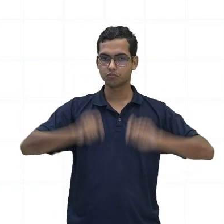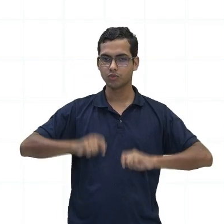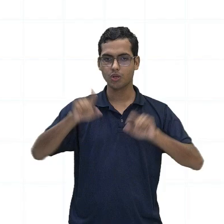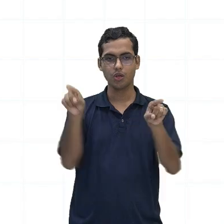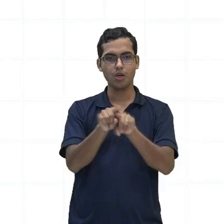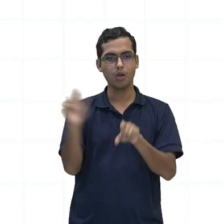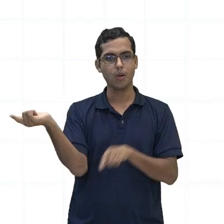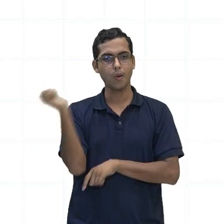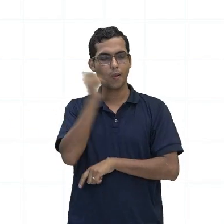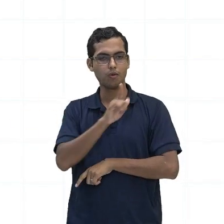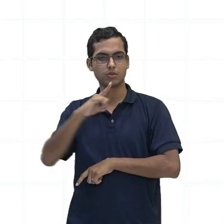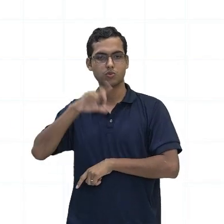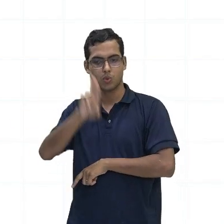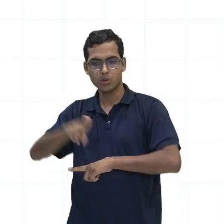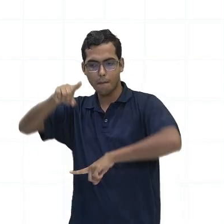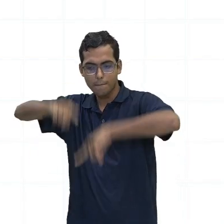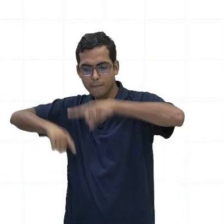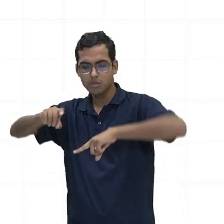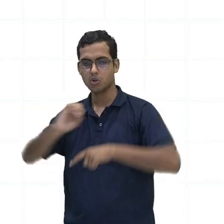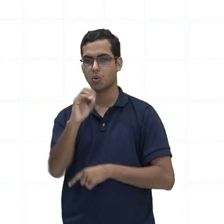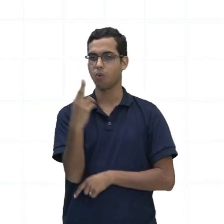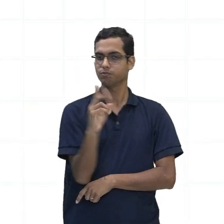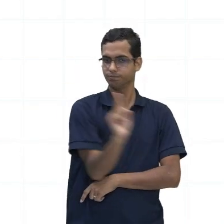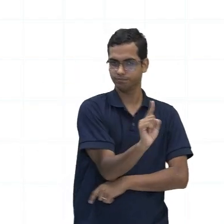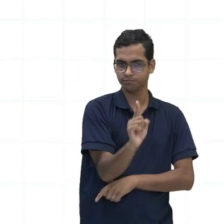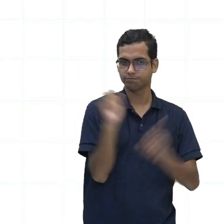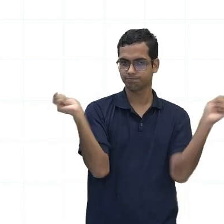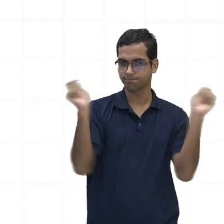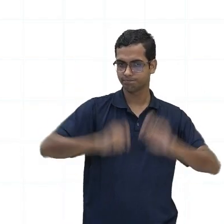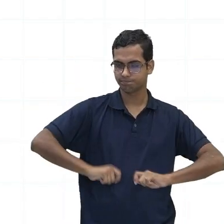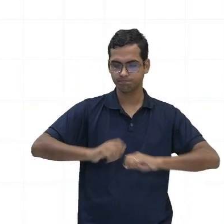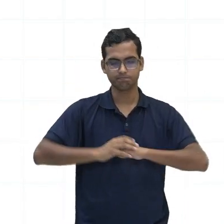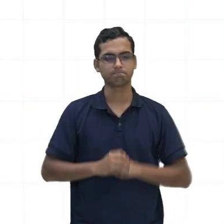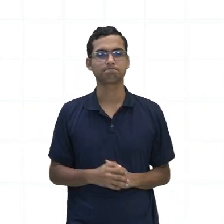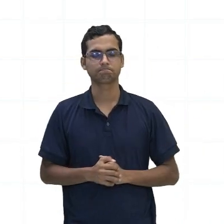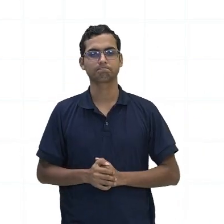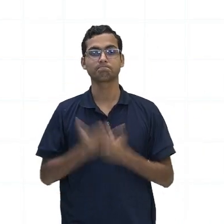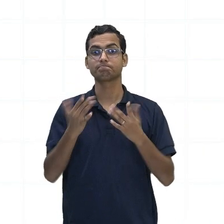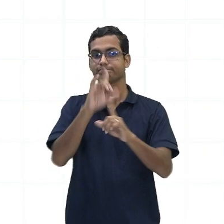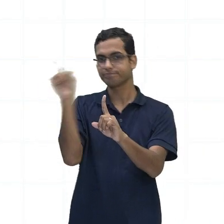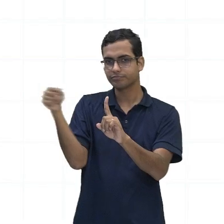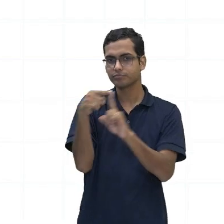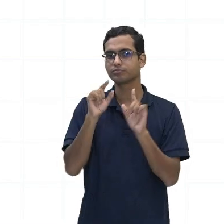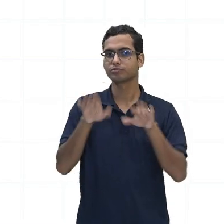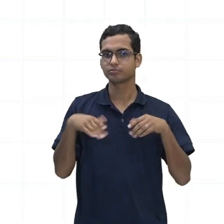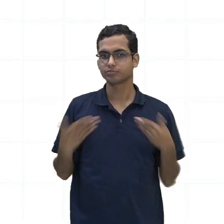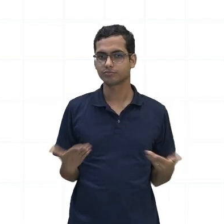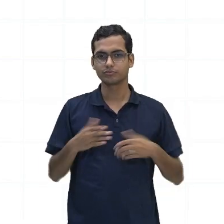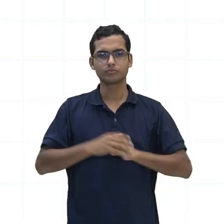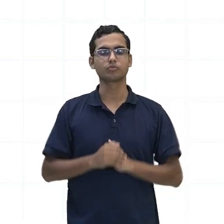foi criada com alguns objetivos. Observem: popularizar a prática da ginástica para